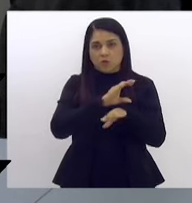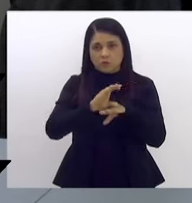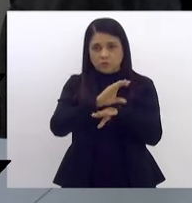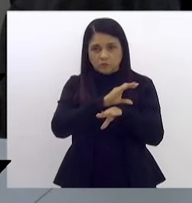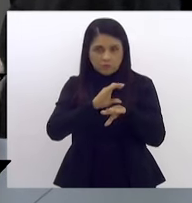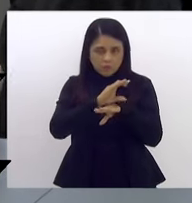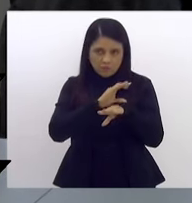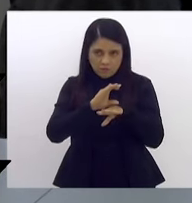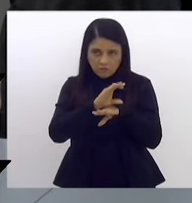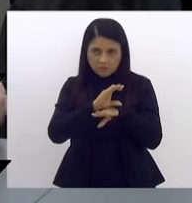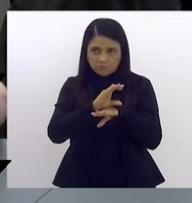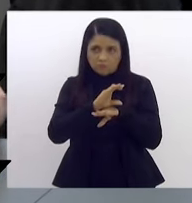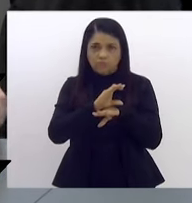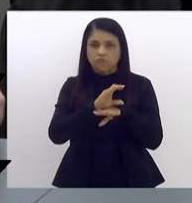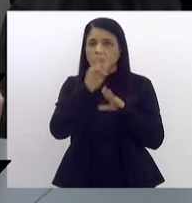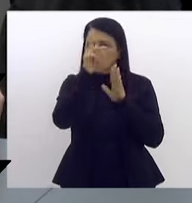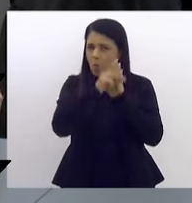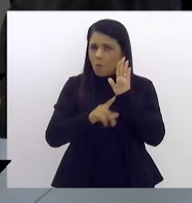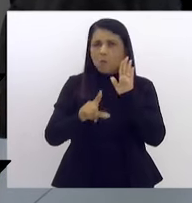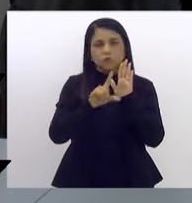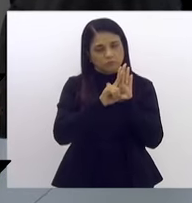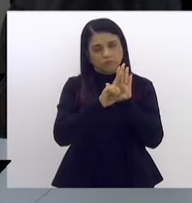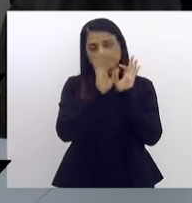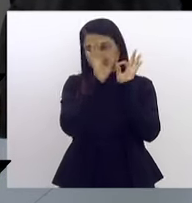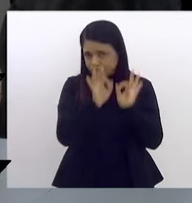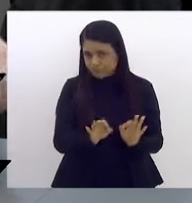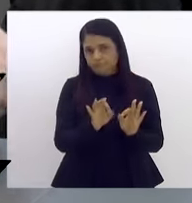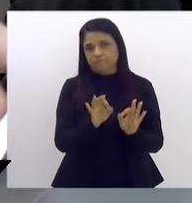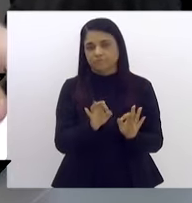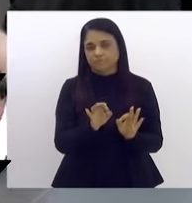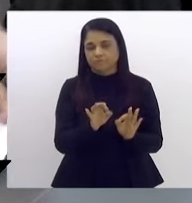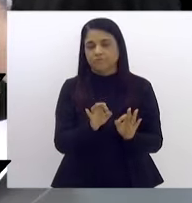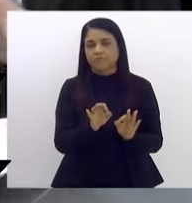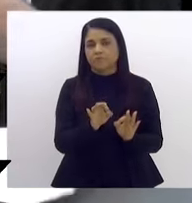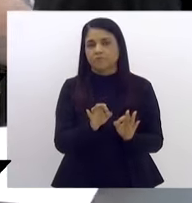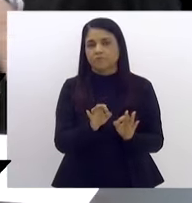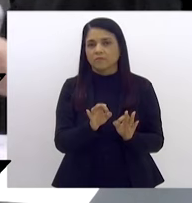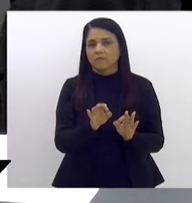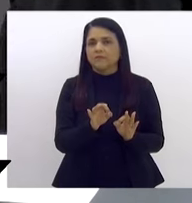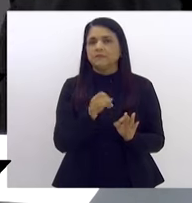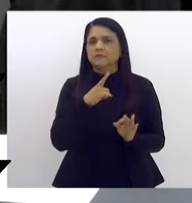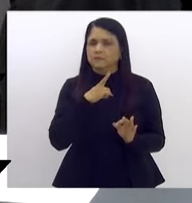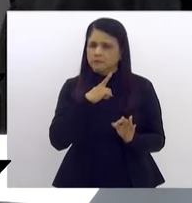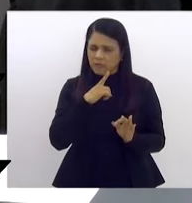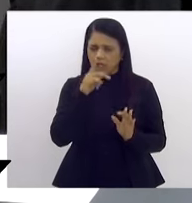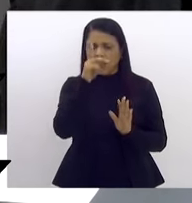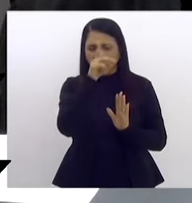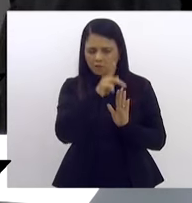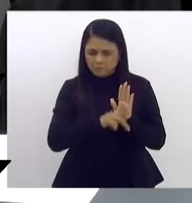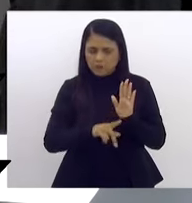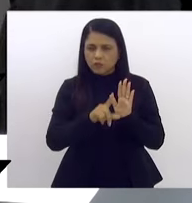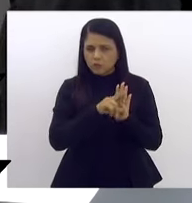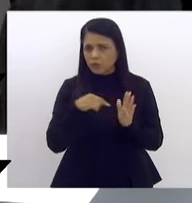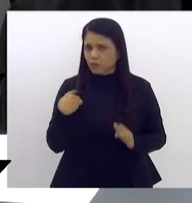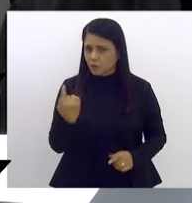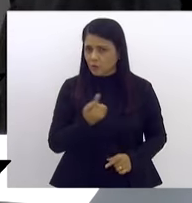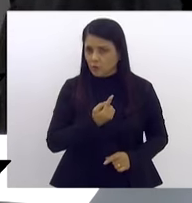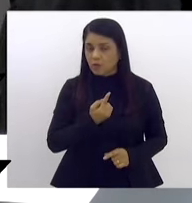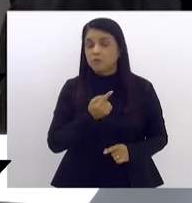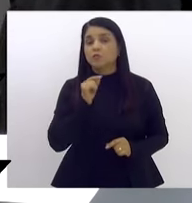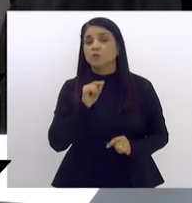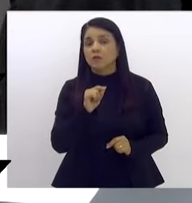não tenho dúvida que o projeto é constitucional né a gente tem um projeto que busca